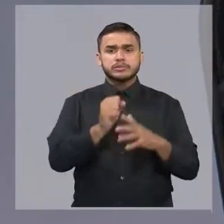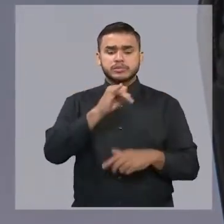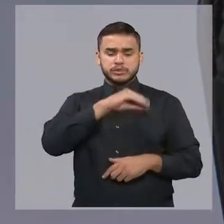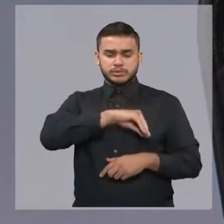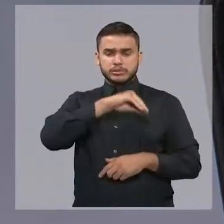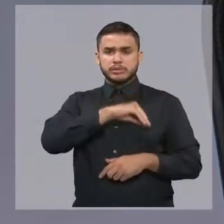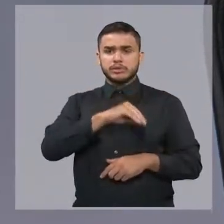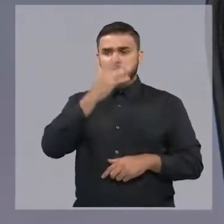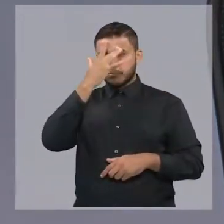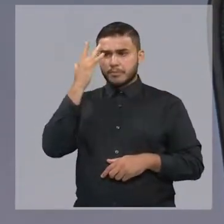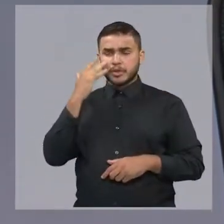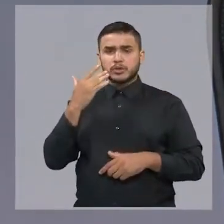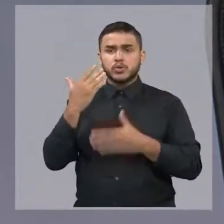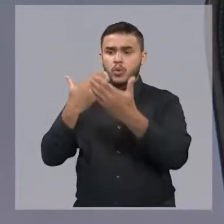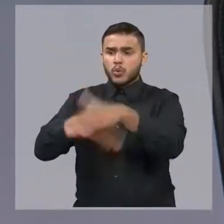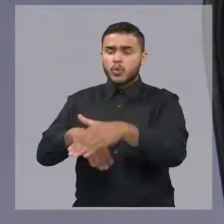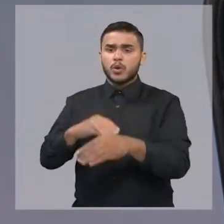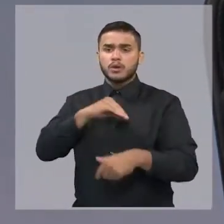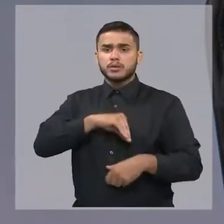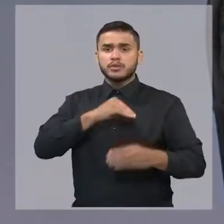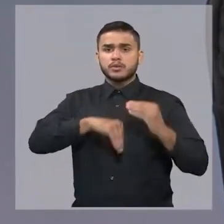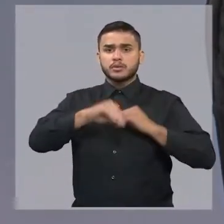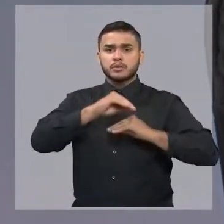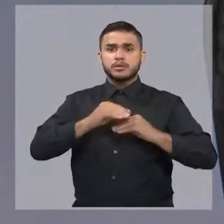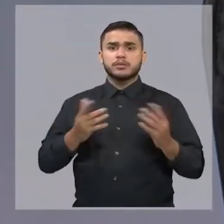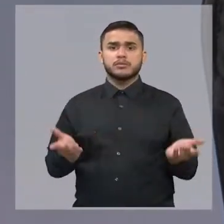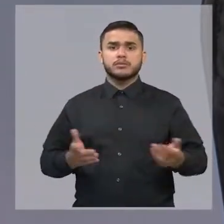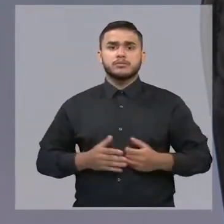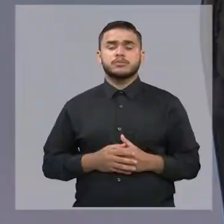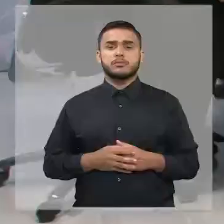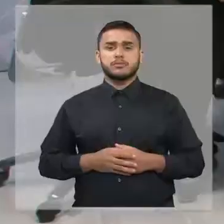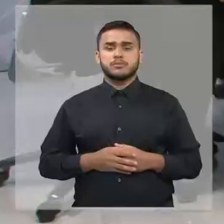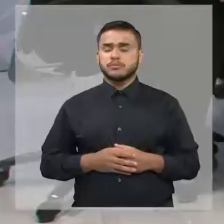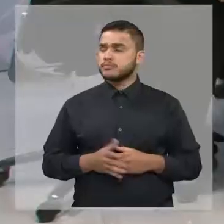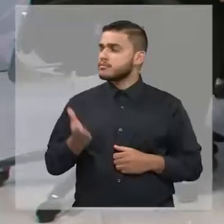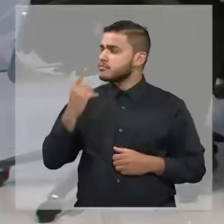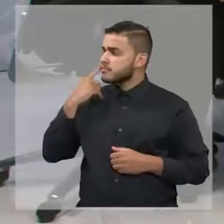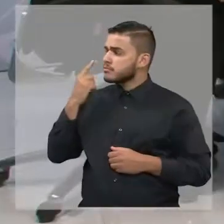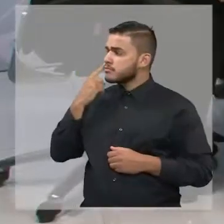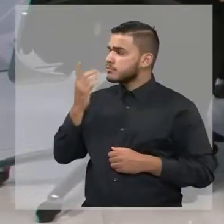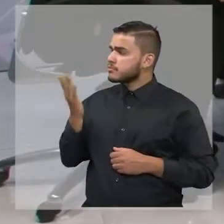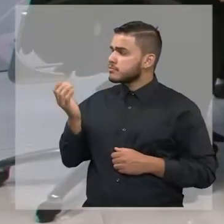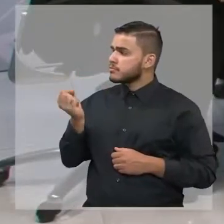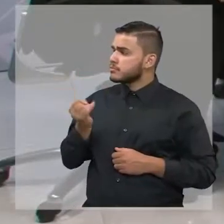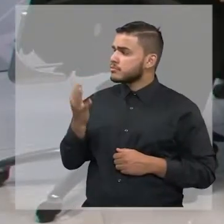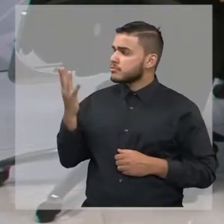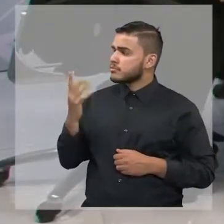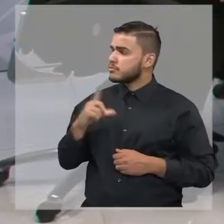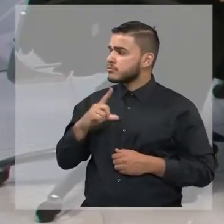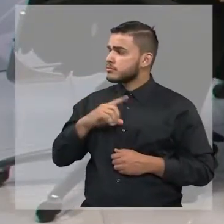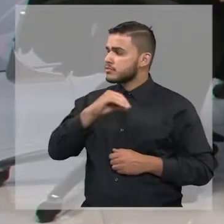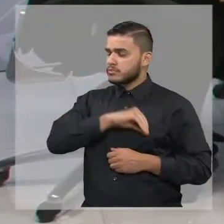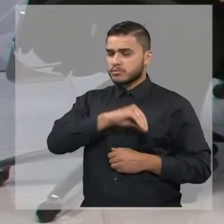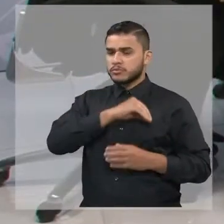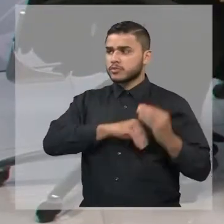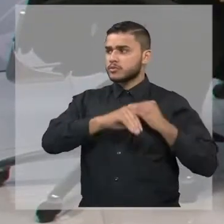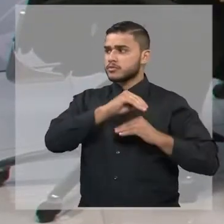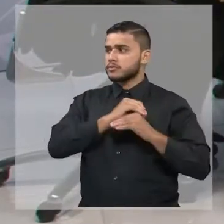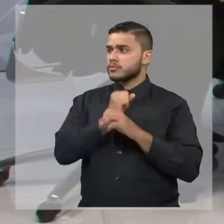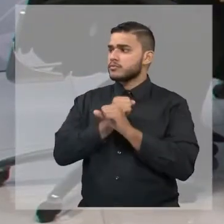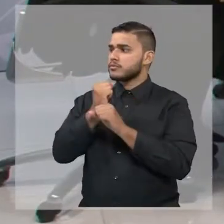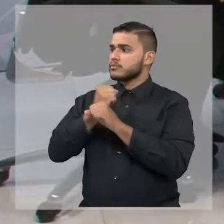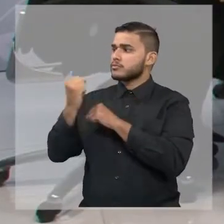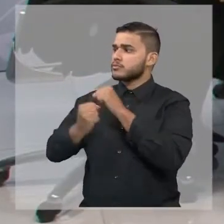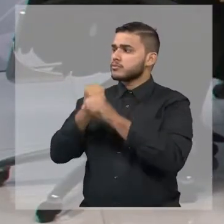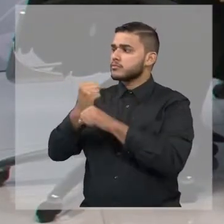público. Ninguém fazia greve contra a aposentadoria. Quantos funcionário público não tem aumento de salário? Quantos funcionários? Quantos